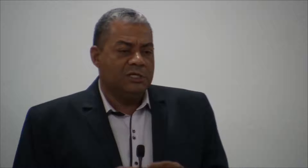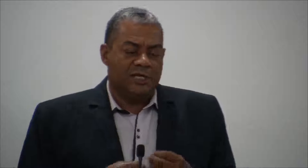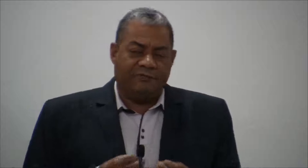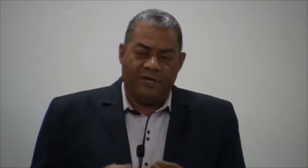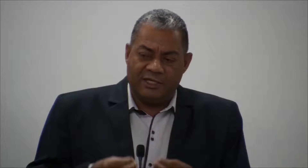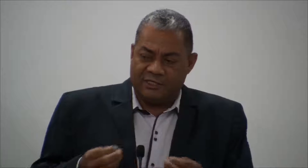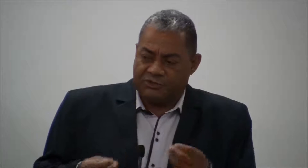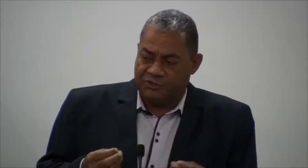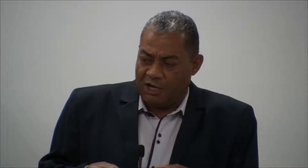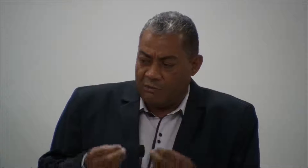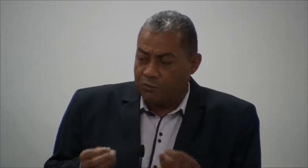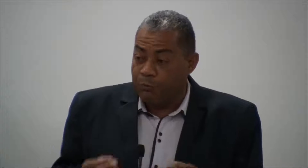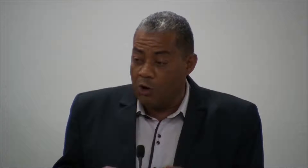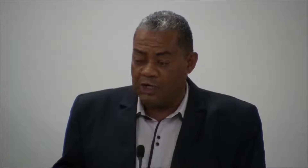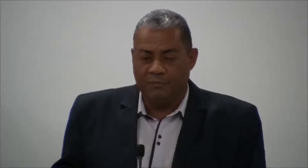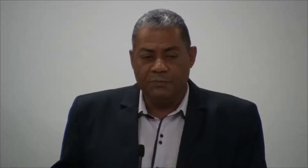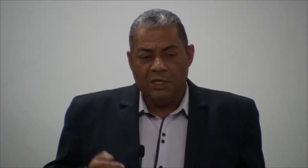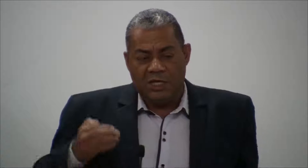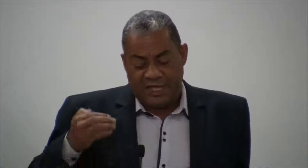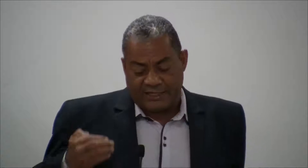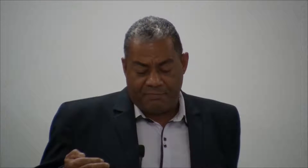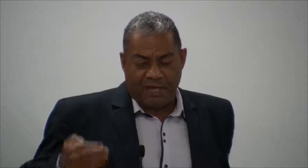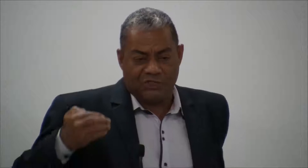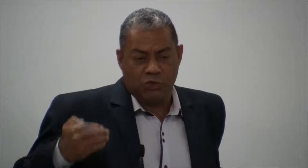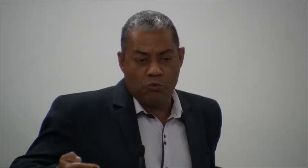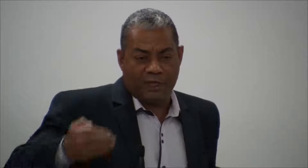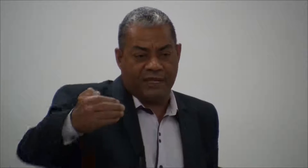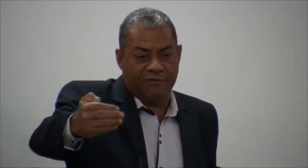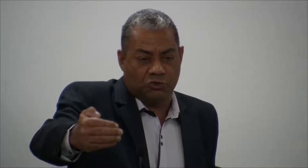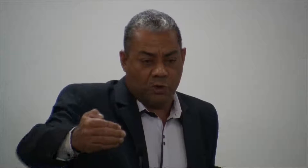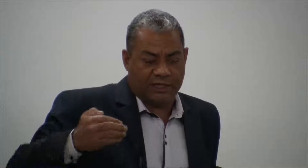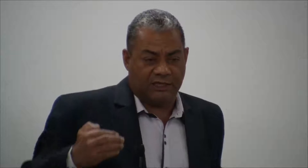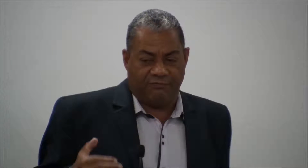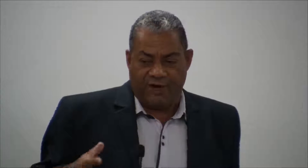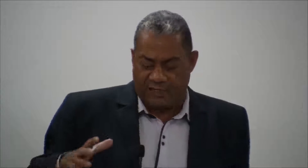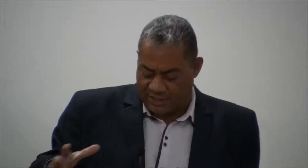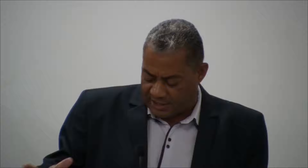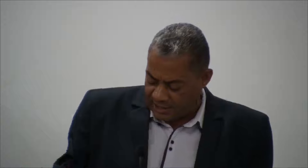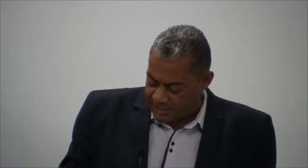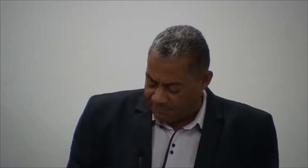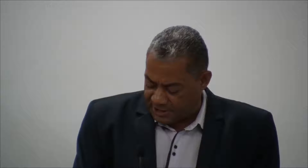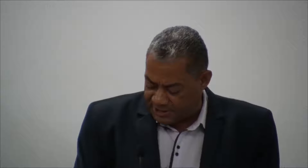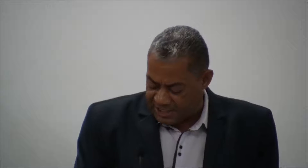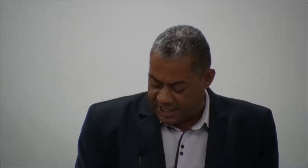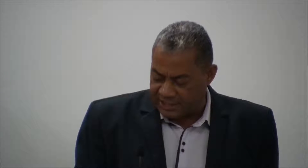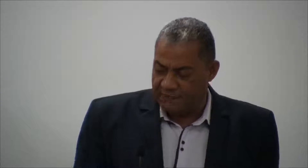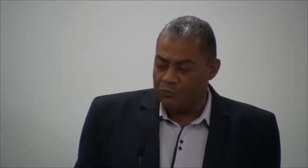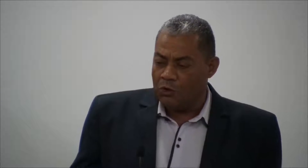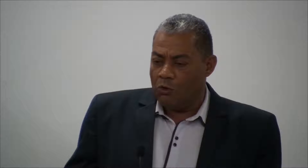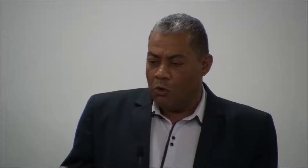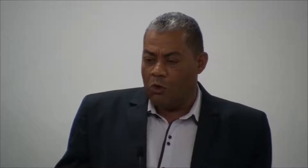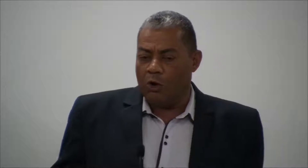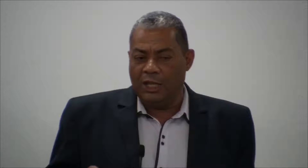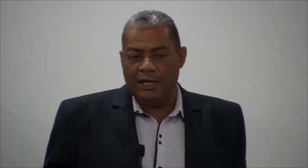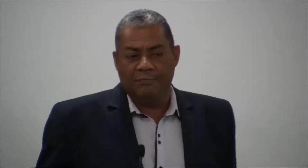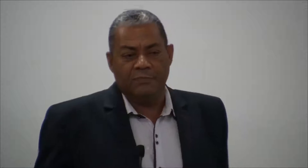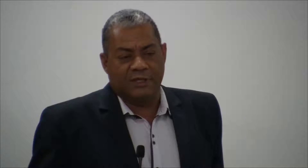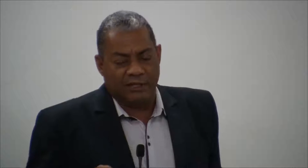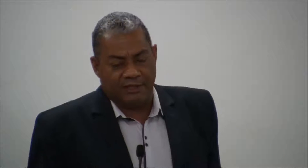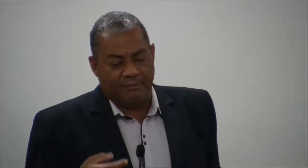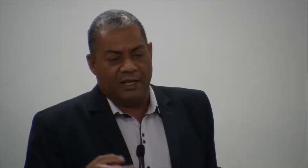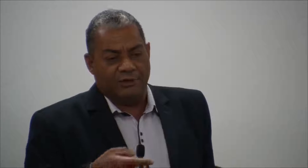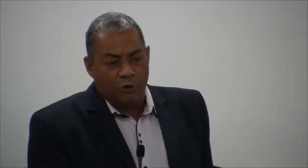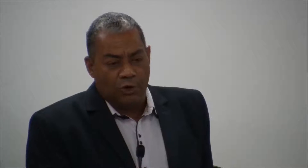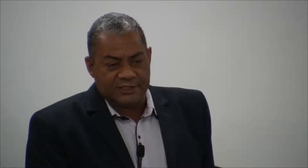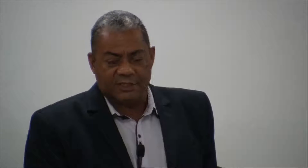localização e a diferença social é muito pouca. E da tabela de 1 até 24, que vai da planta genérica, o Roland